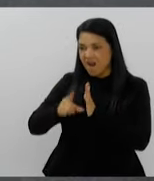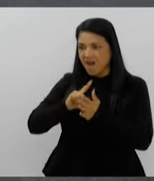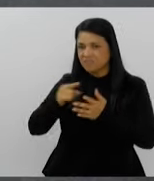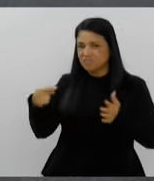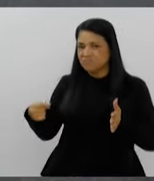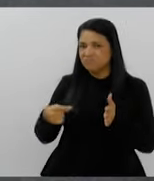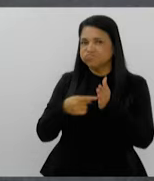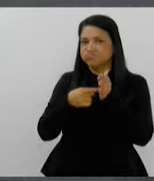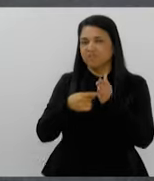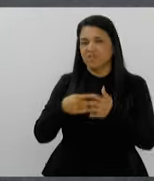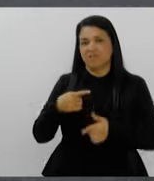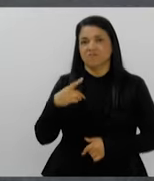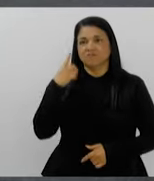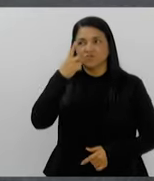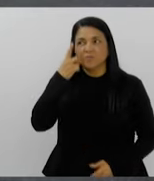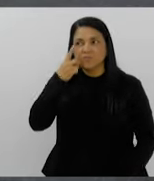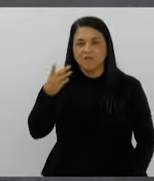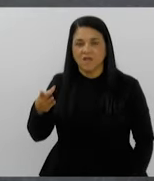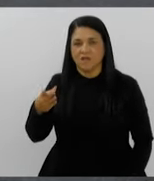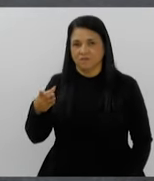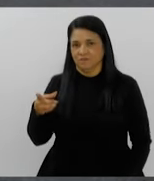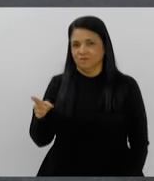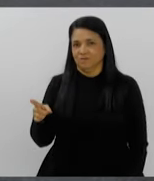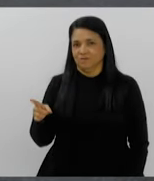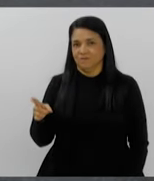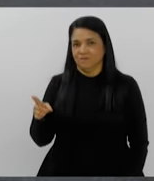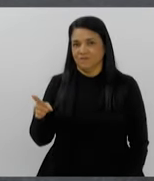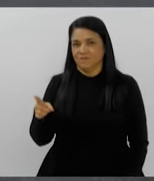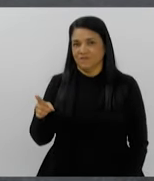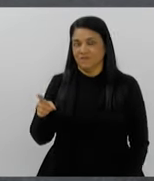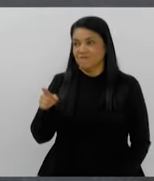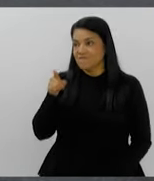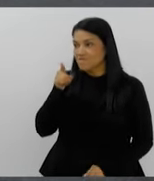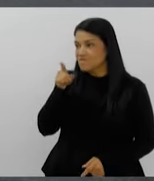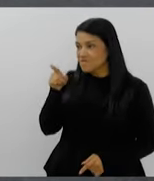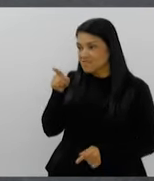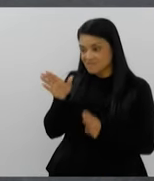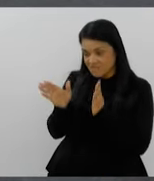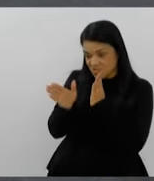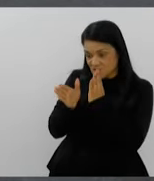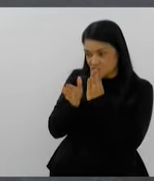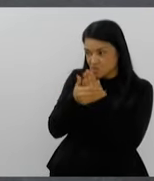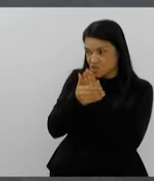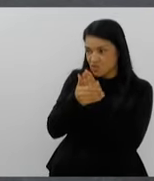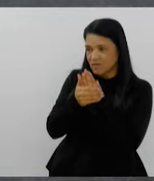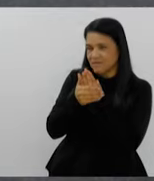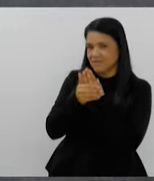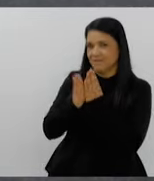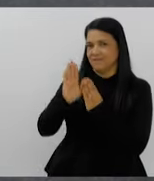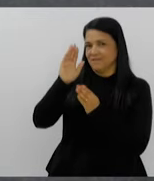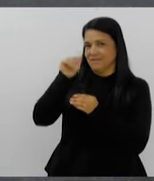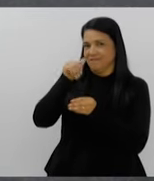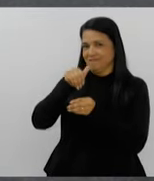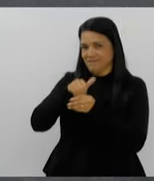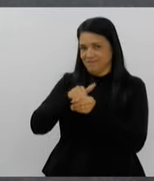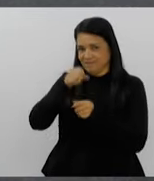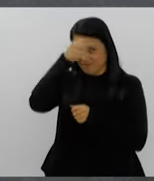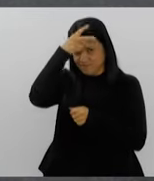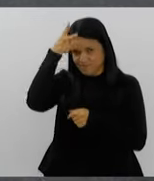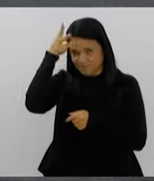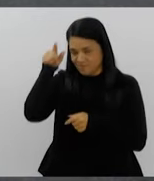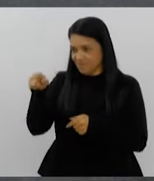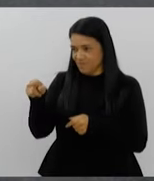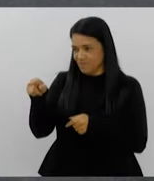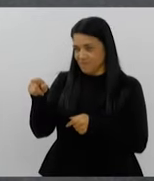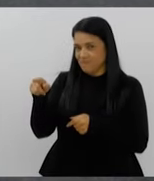Legislativa. Lave a boca. Lave a boca, porque tiveram que te esconder na eleição municipal. Lave a boca para falar